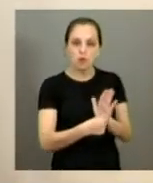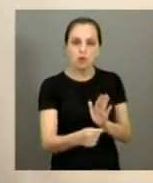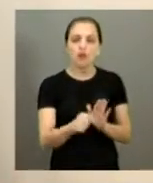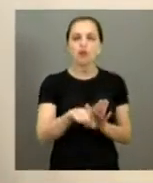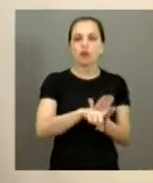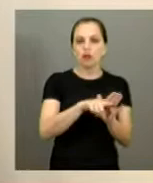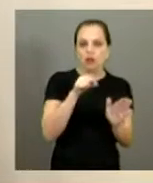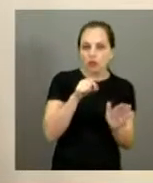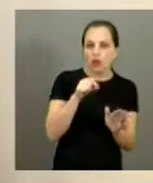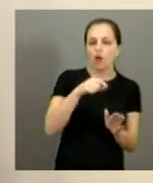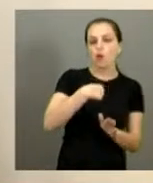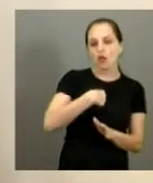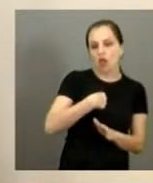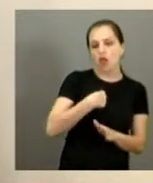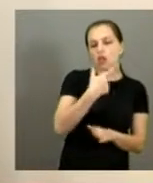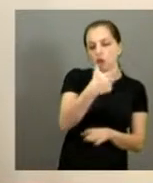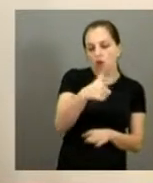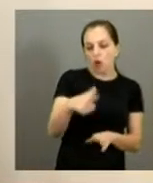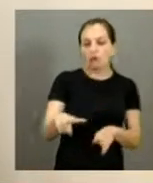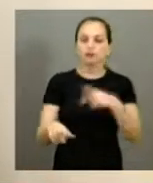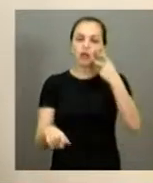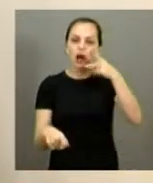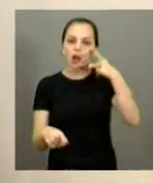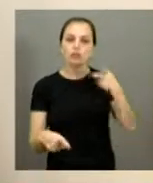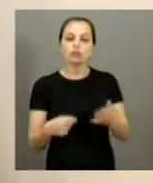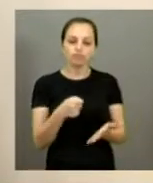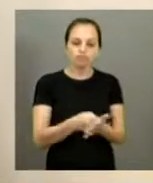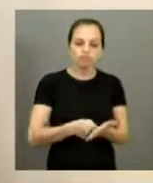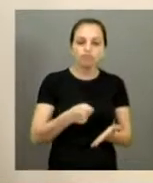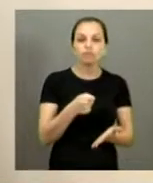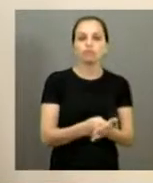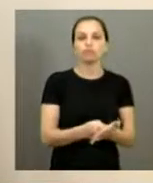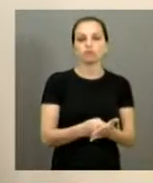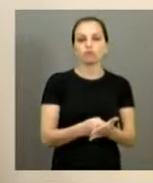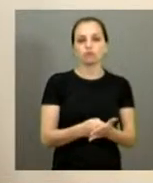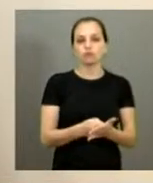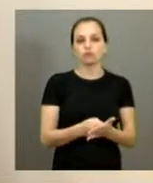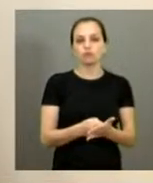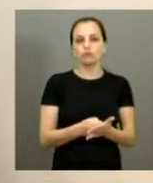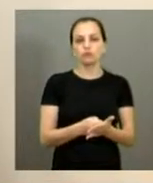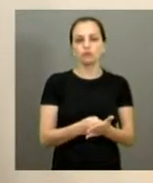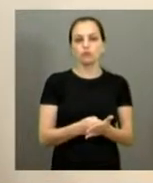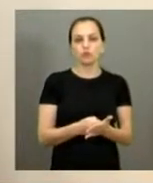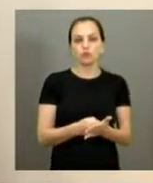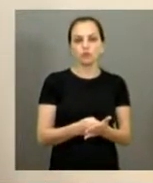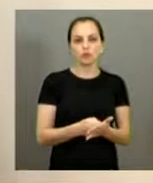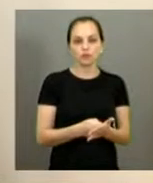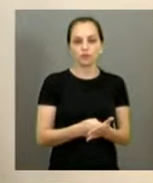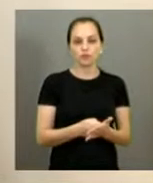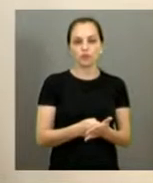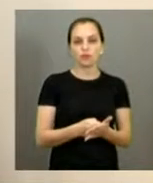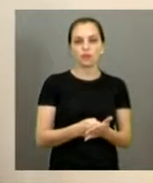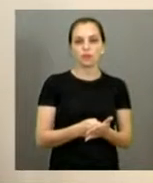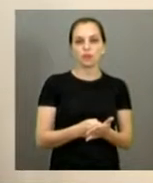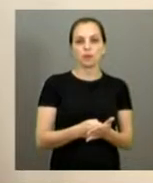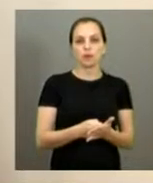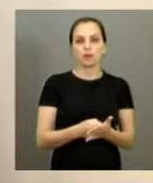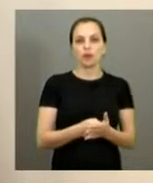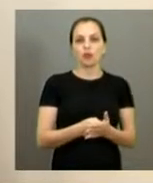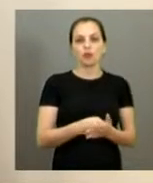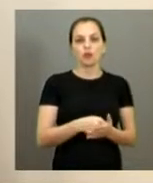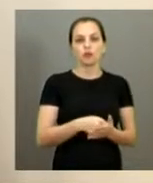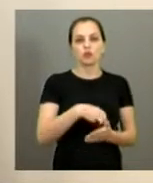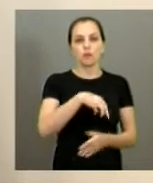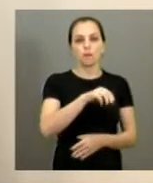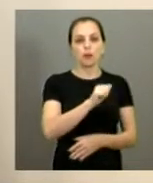sabonete pegador tenente santana vamos cobrar vamos cobrar do vanderlei